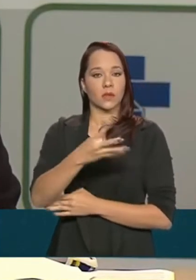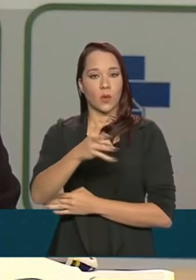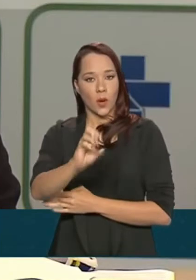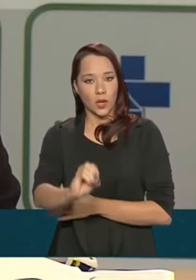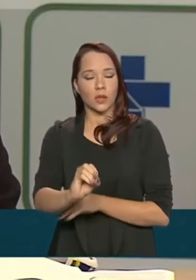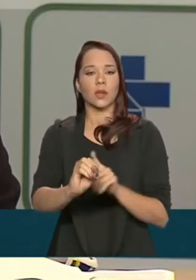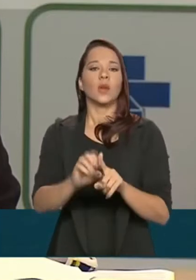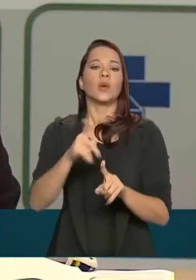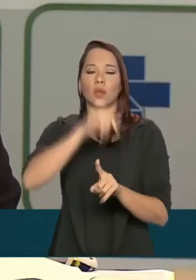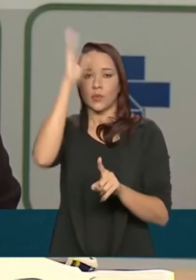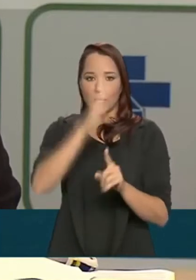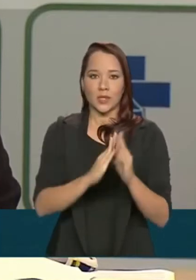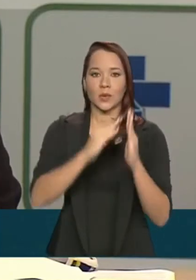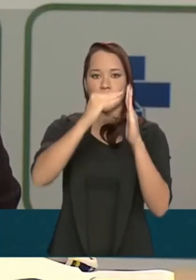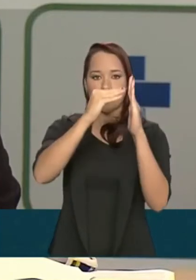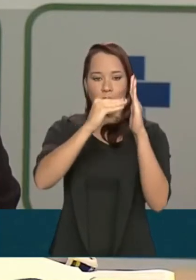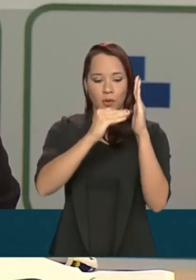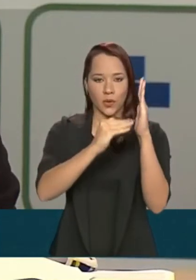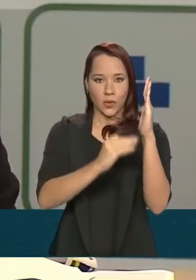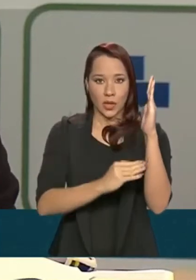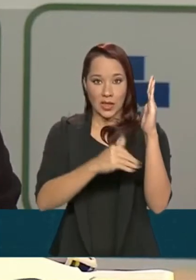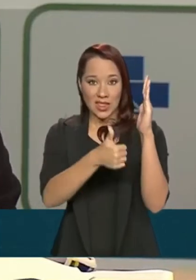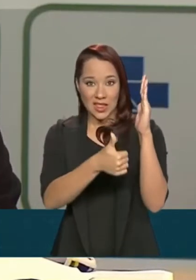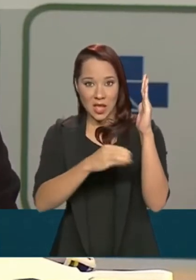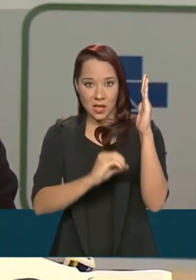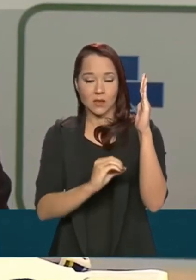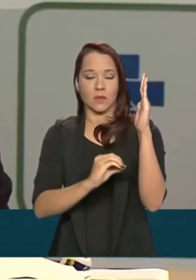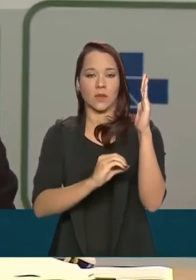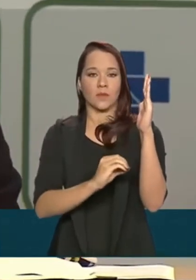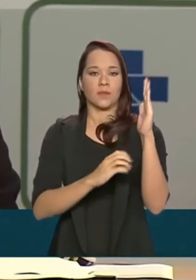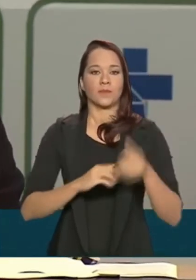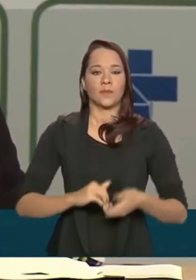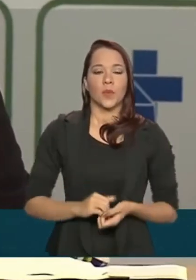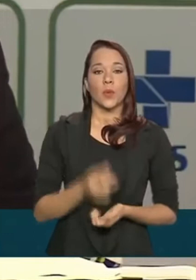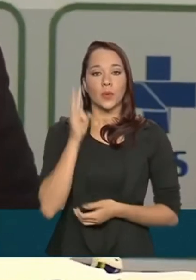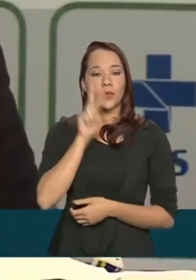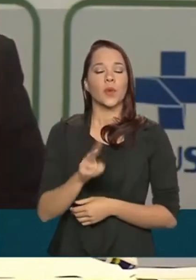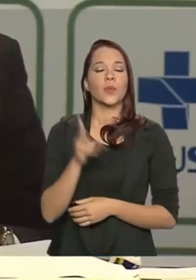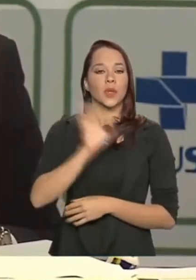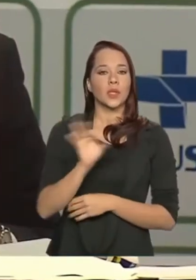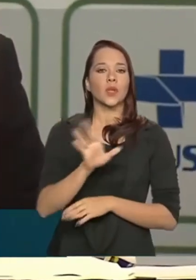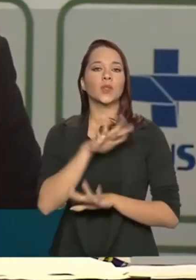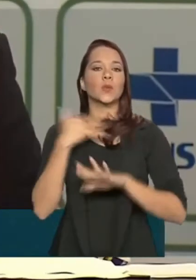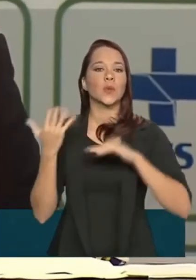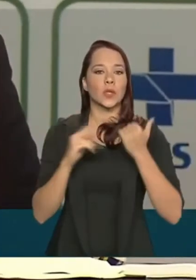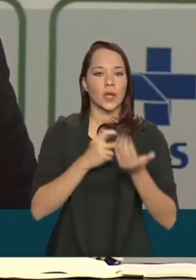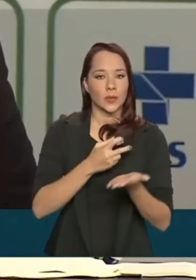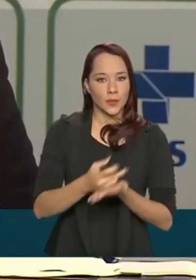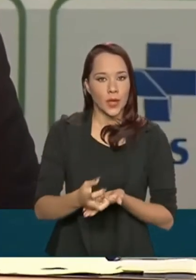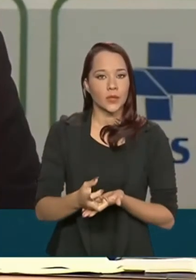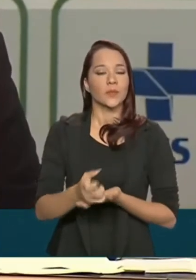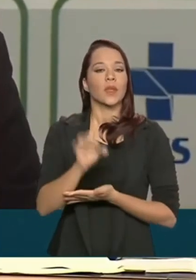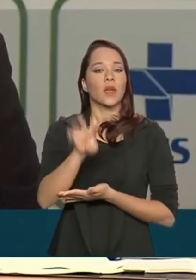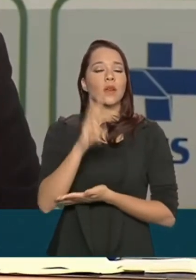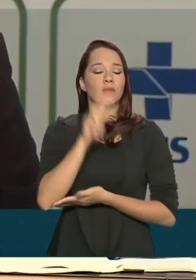7.940, o que coloca o Brasil na 10ª posição mundial. Quando verificamos a mortalidade por milhão, verificamos